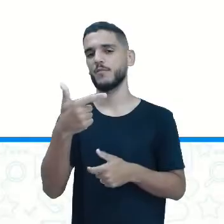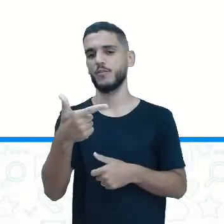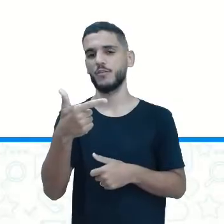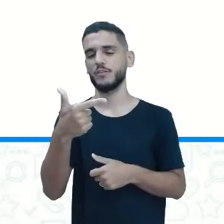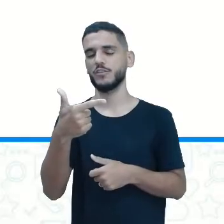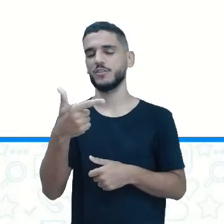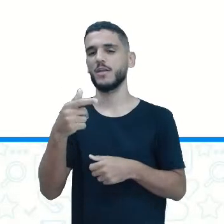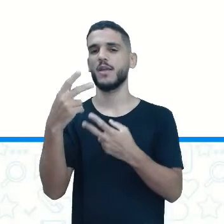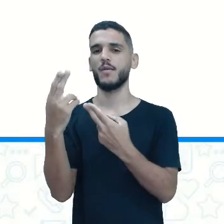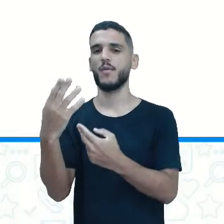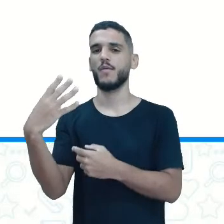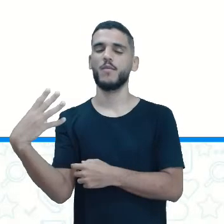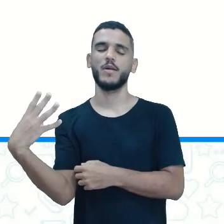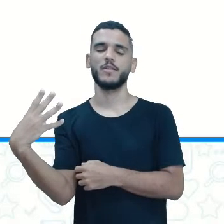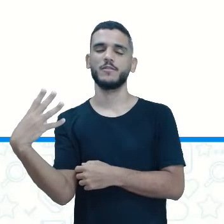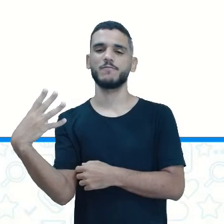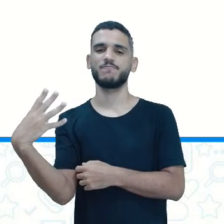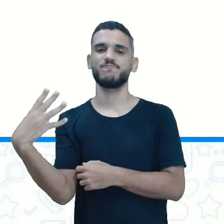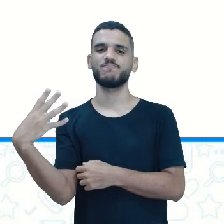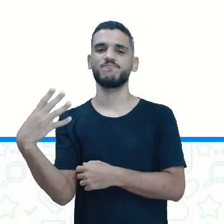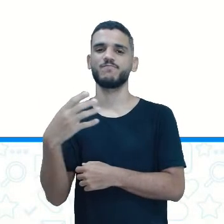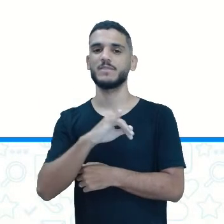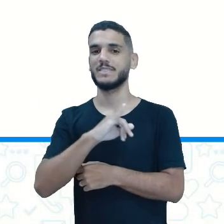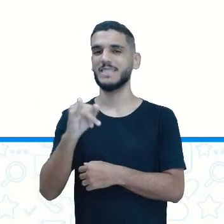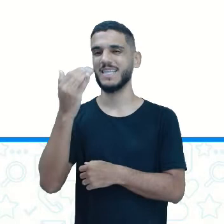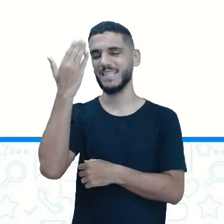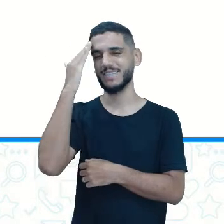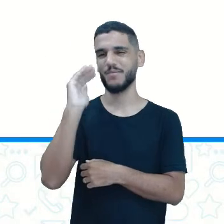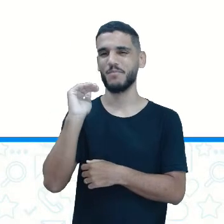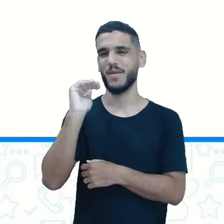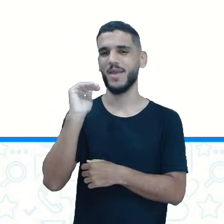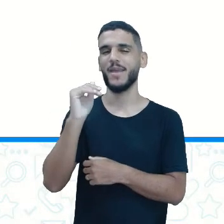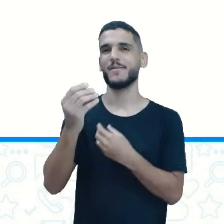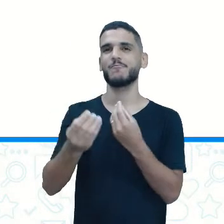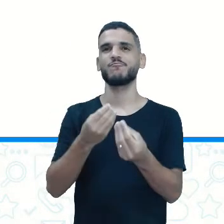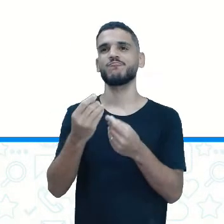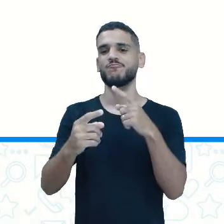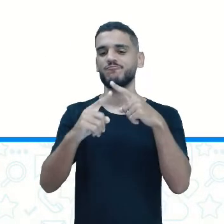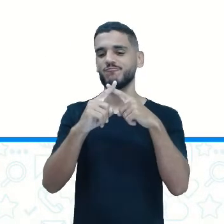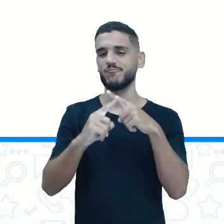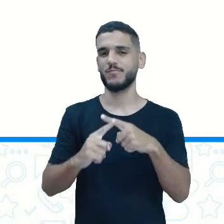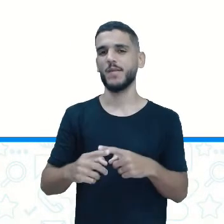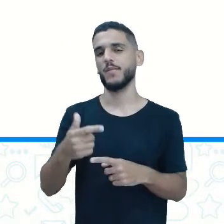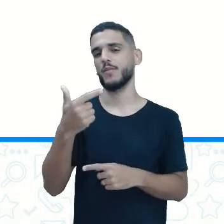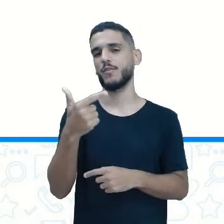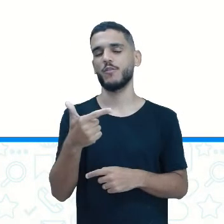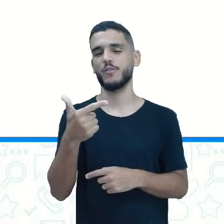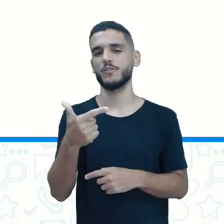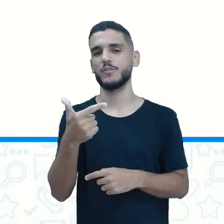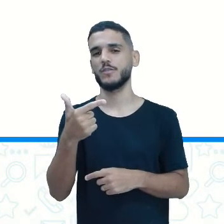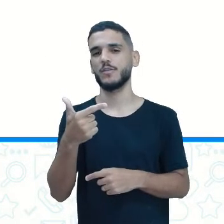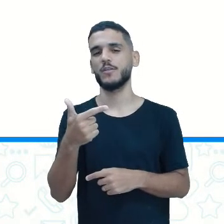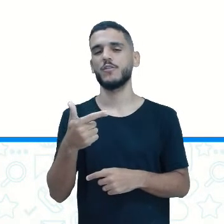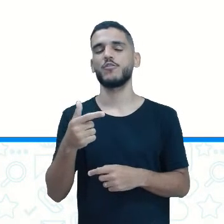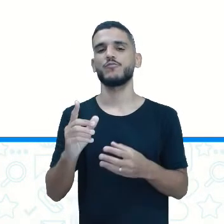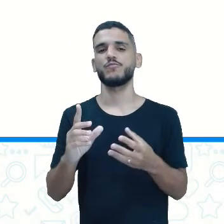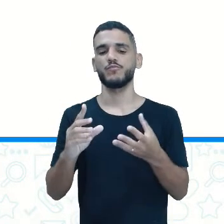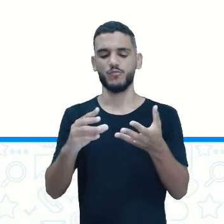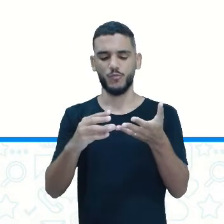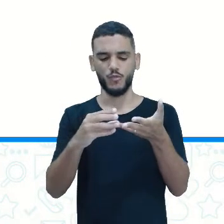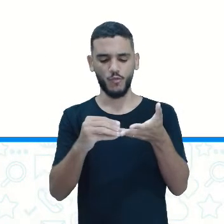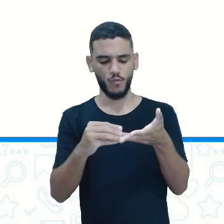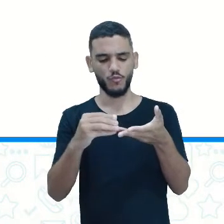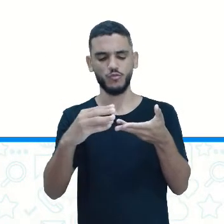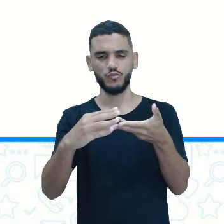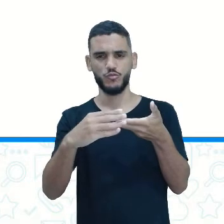resultado 4. Se você não souber a tabuada do 2, mas aí você vai contando de 2 em 2,